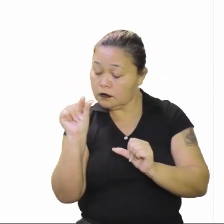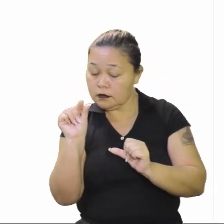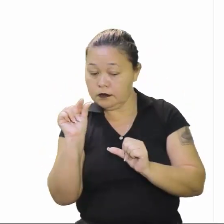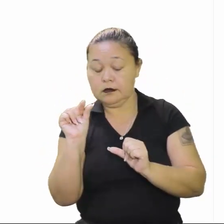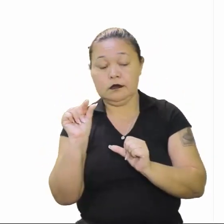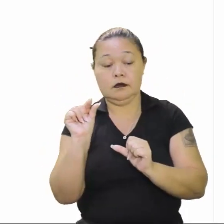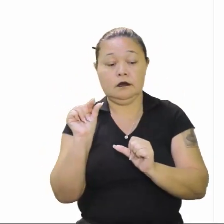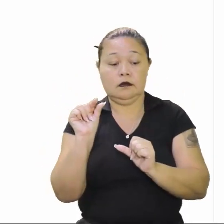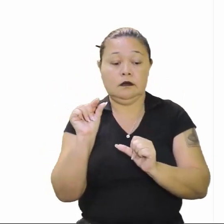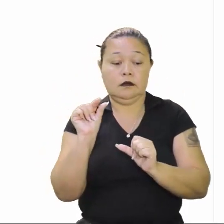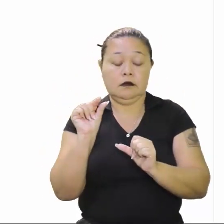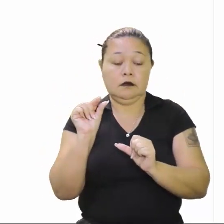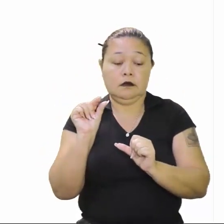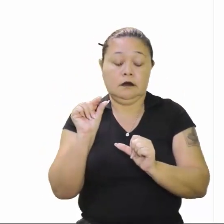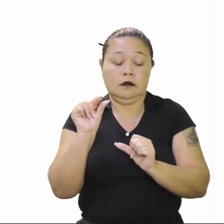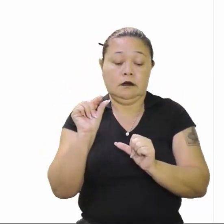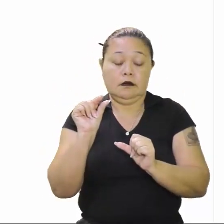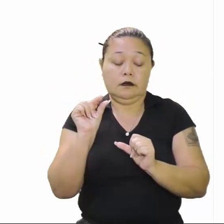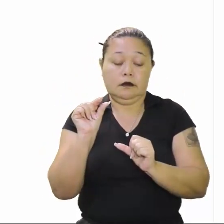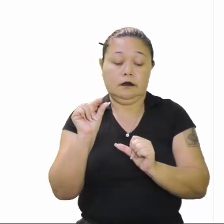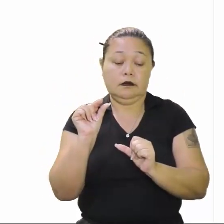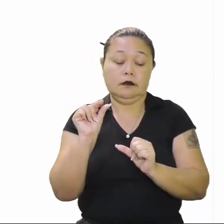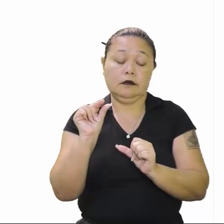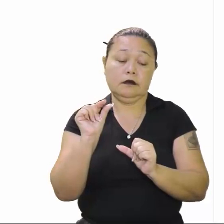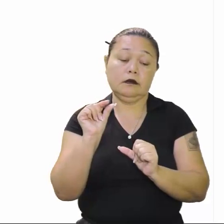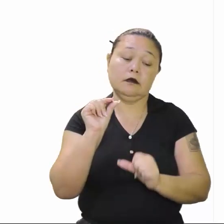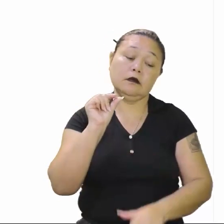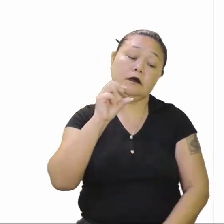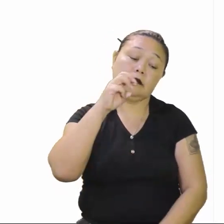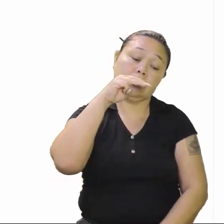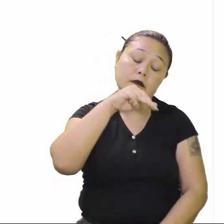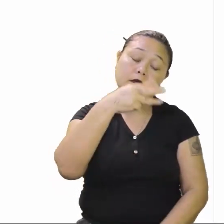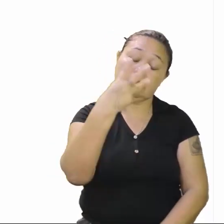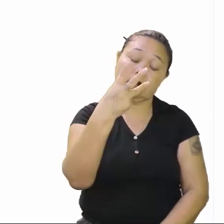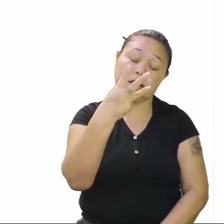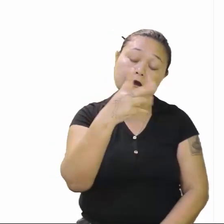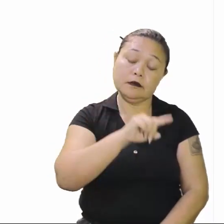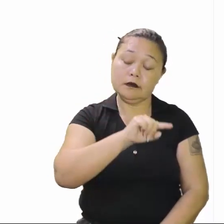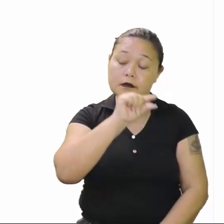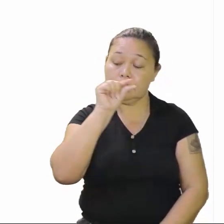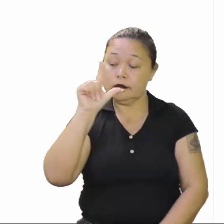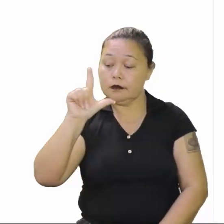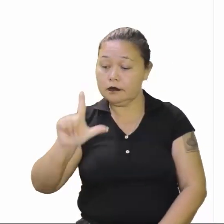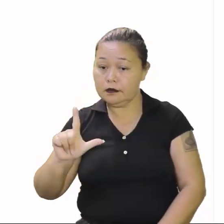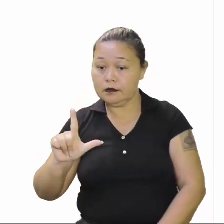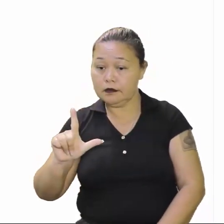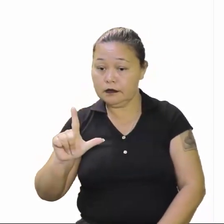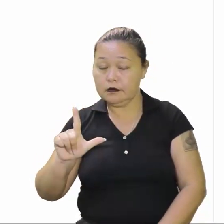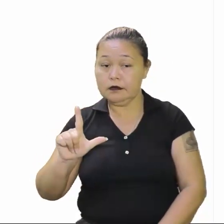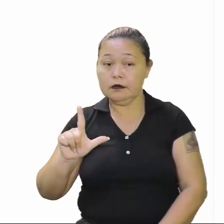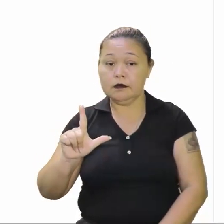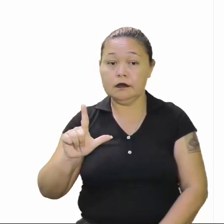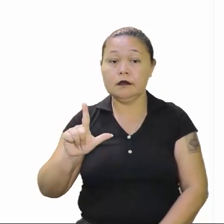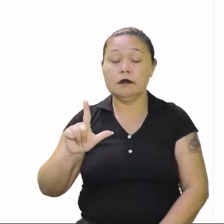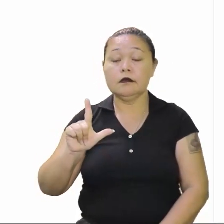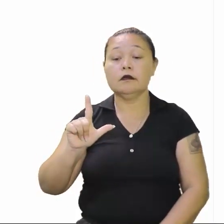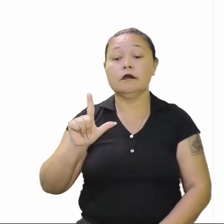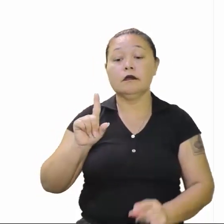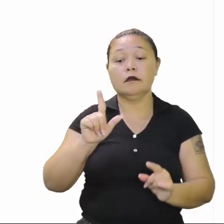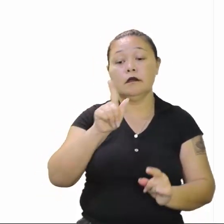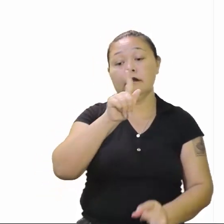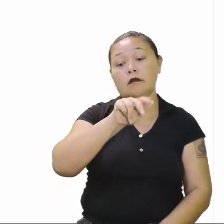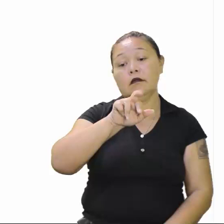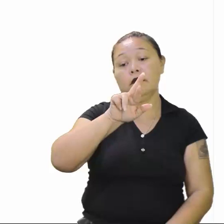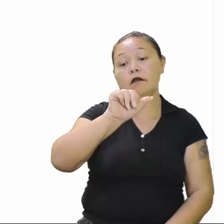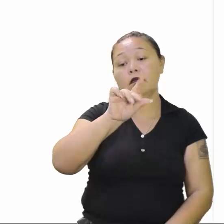ok? De metro cúbico para litro, cuja grandeza